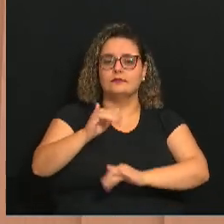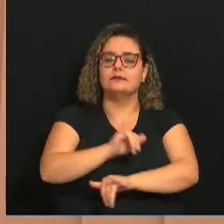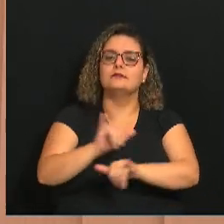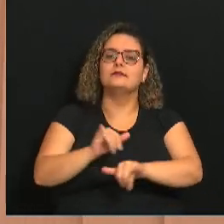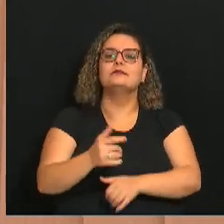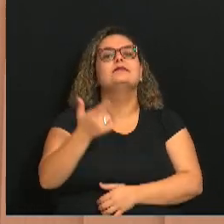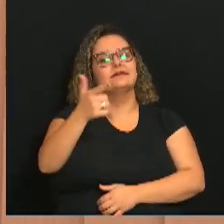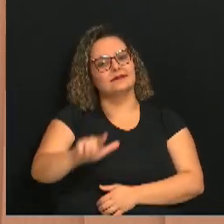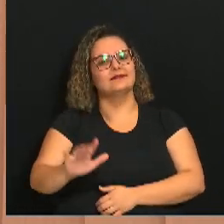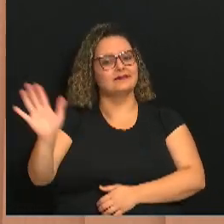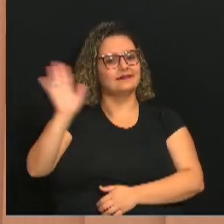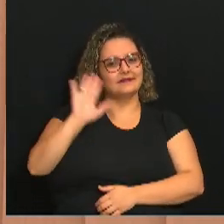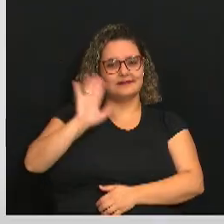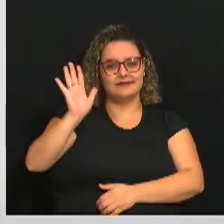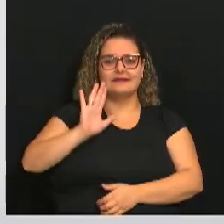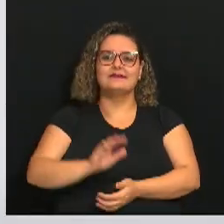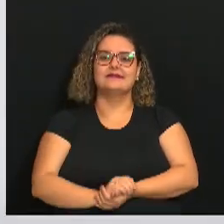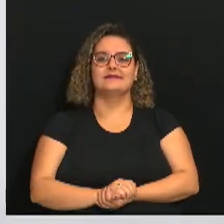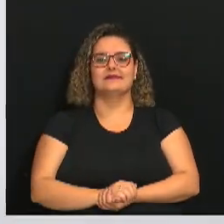gente, até mais.